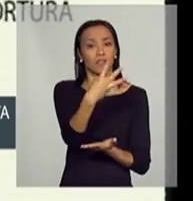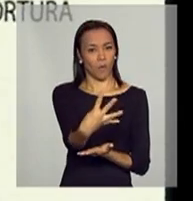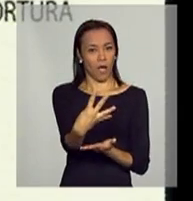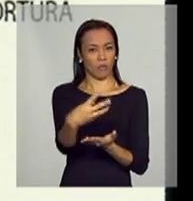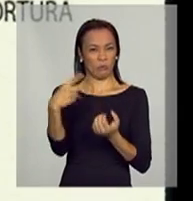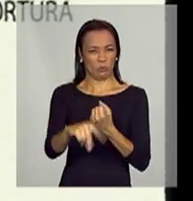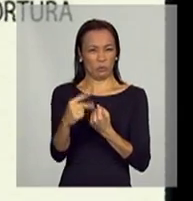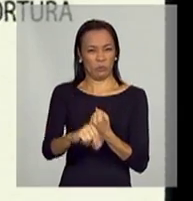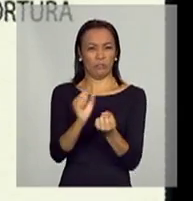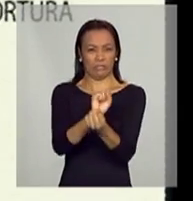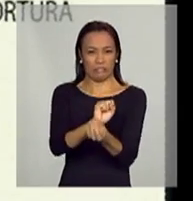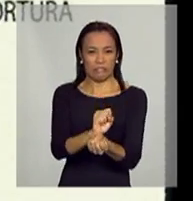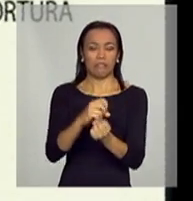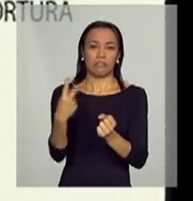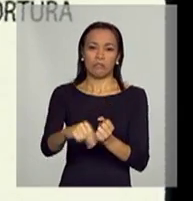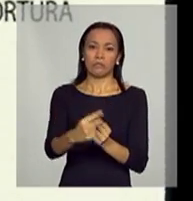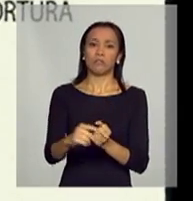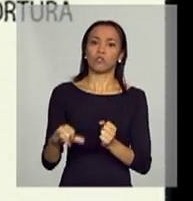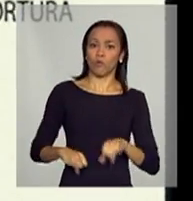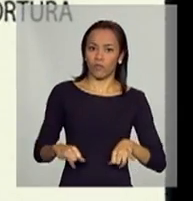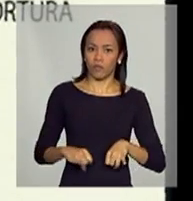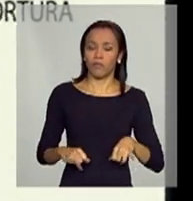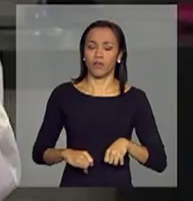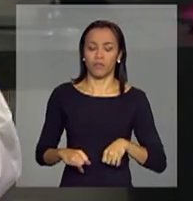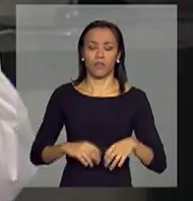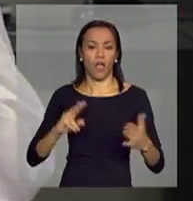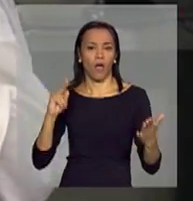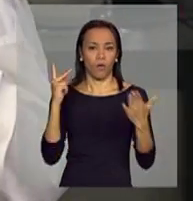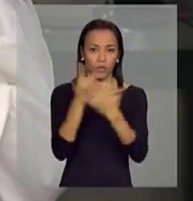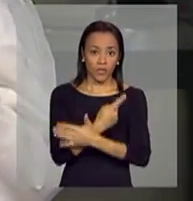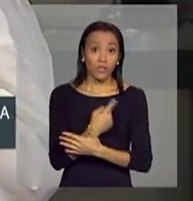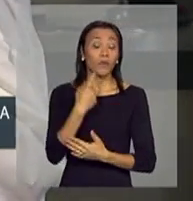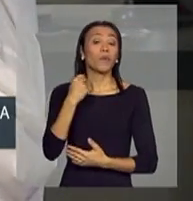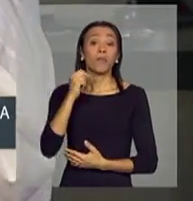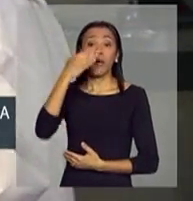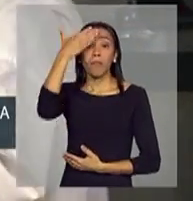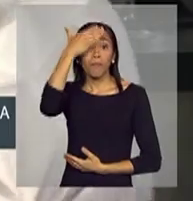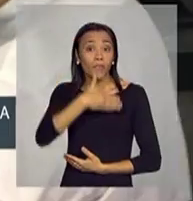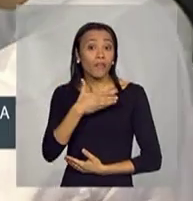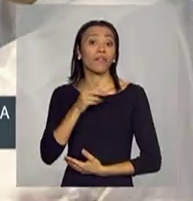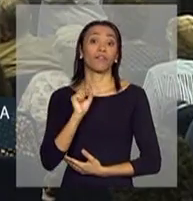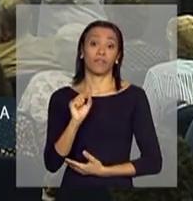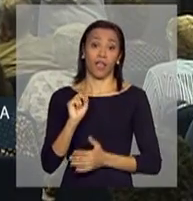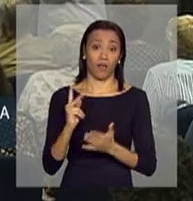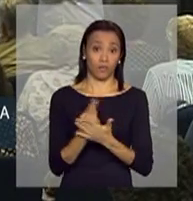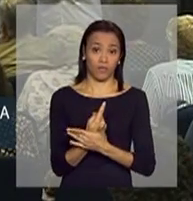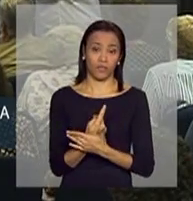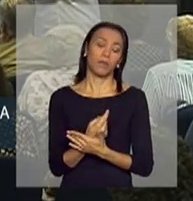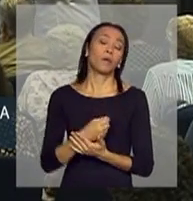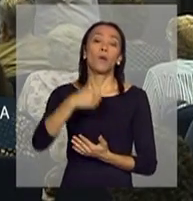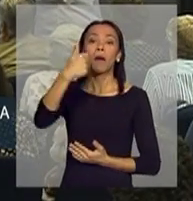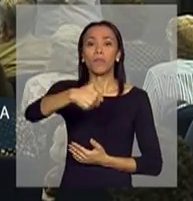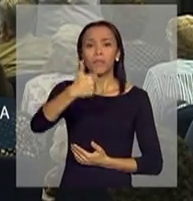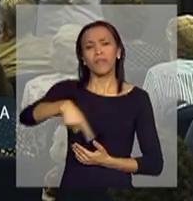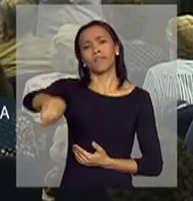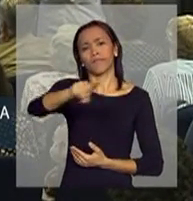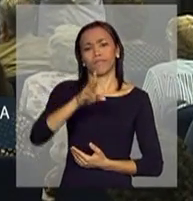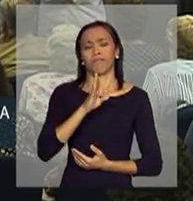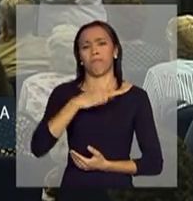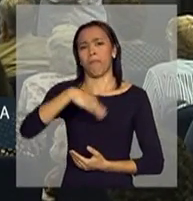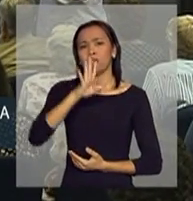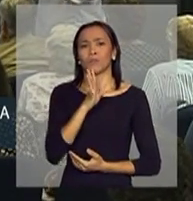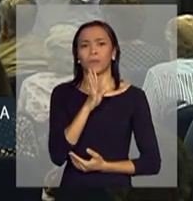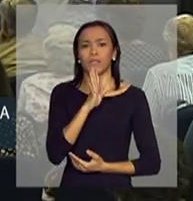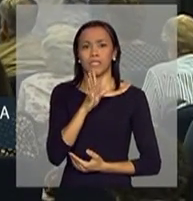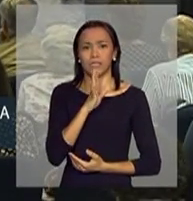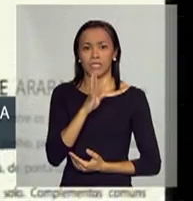tentamos montar aqui uma primeira tipologia dos modos de tortura para comprovar essa hipótese. A primeira delas, mais conhecida,